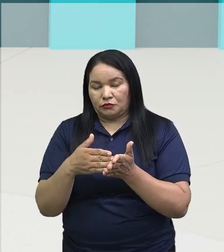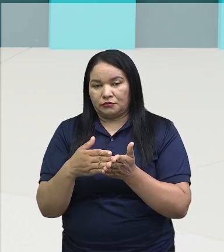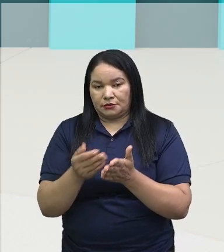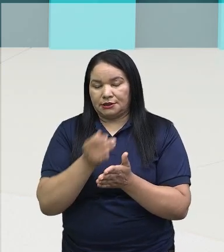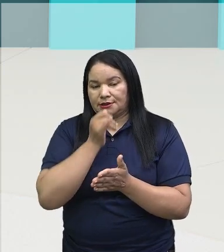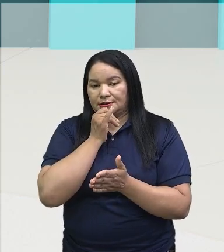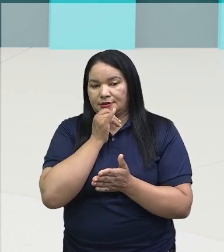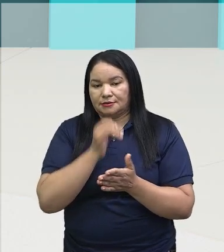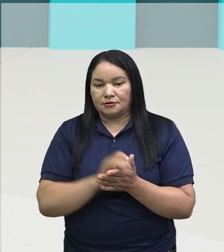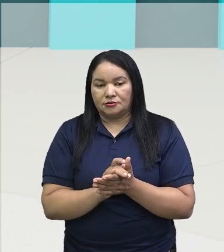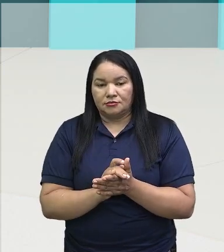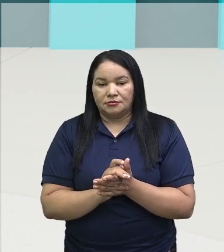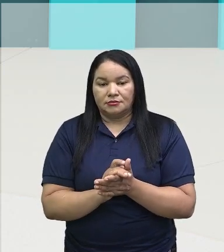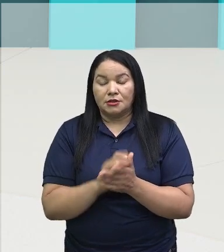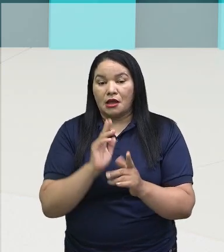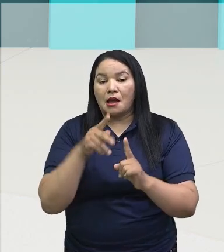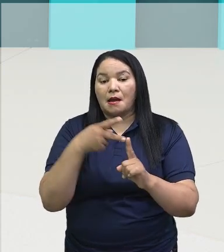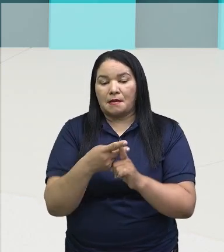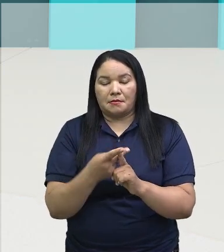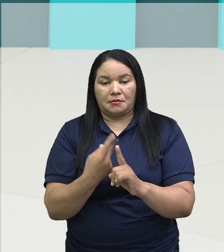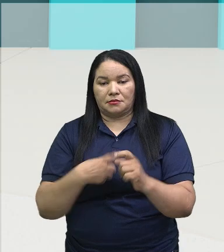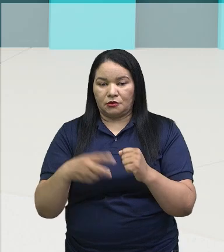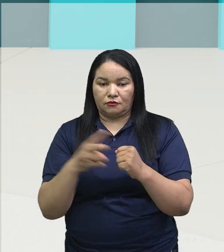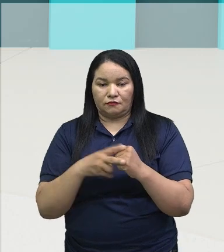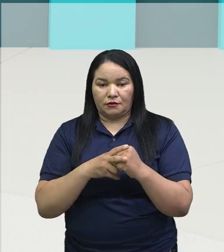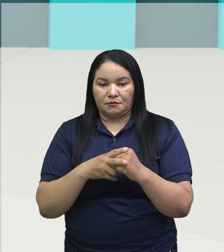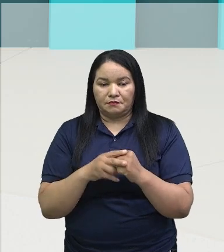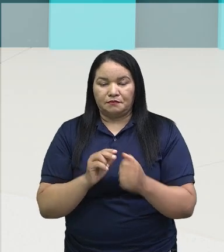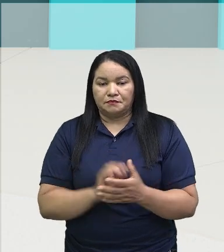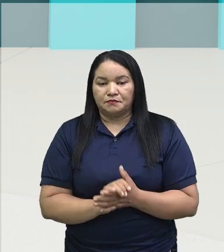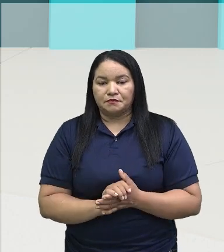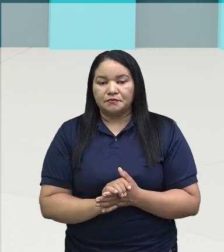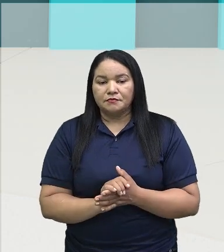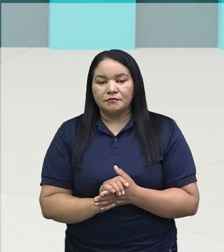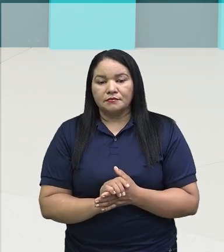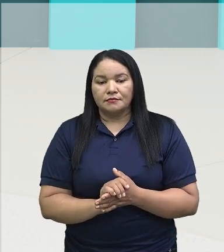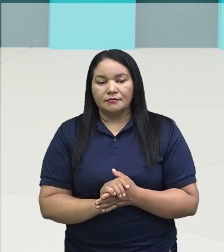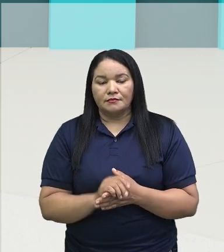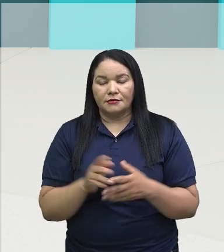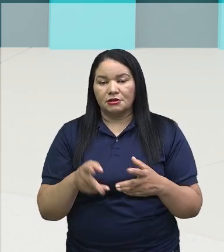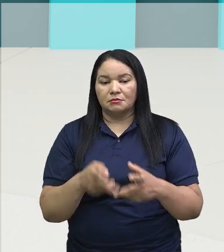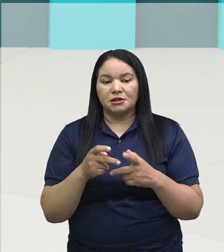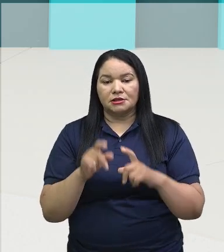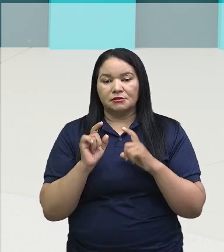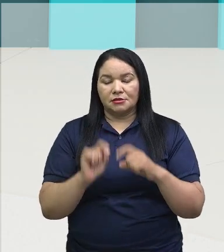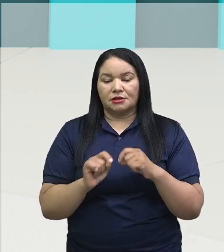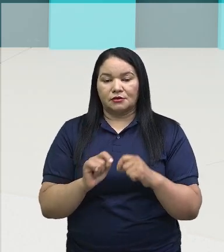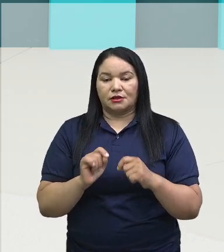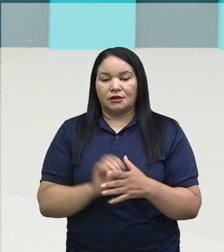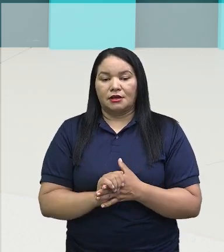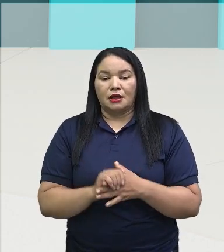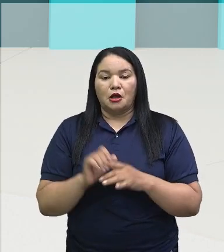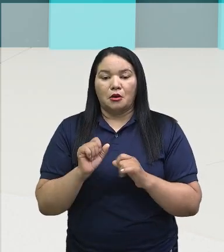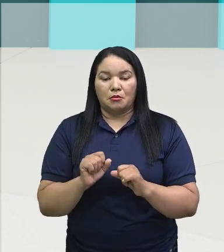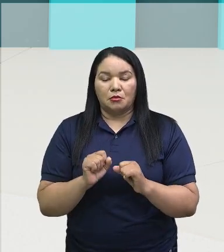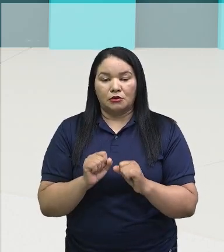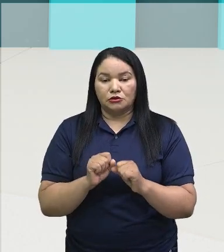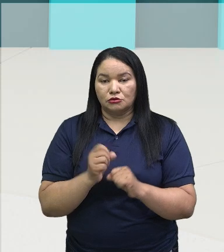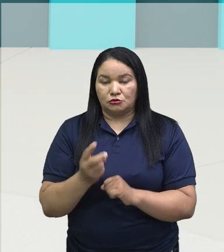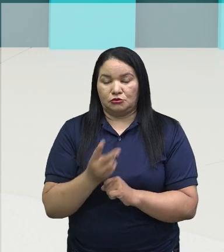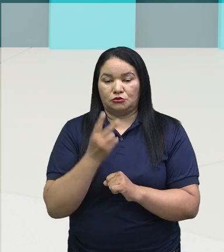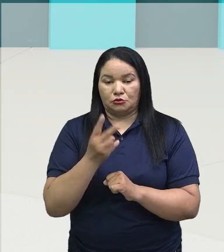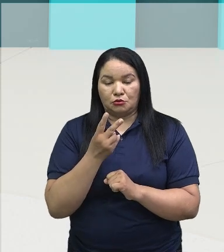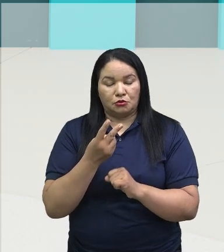vem após o verbo. Vamos ver. E, nesse caso, ele pode também fazer as duas formas